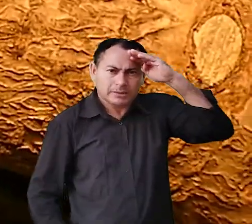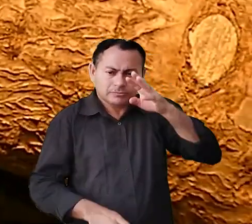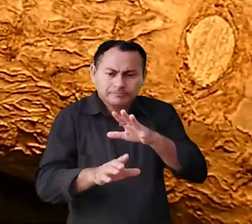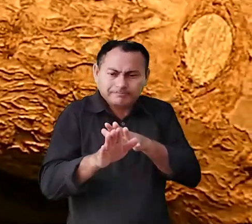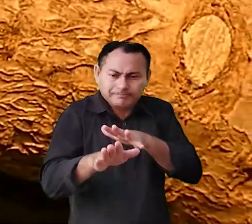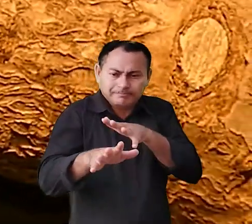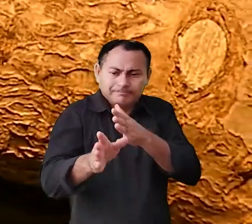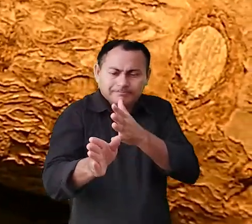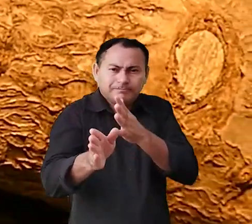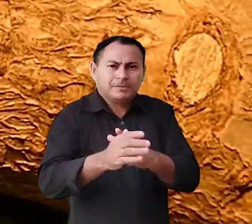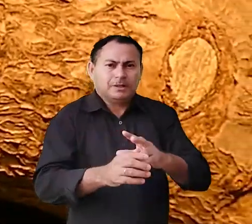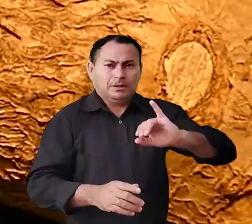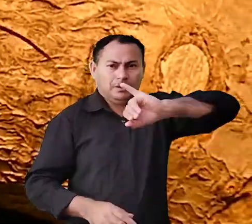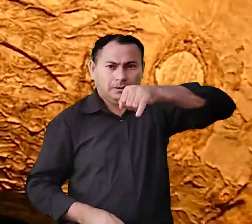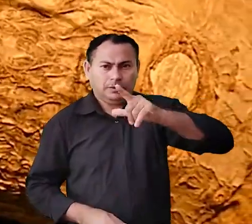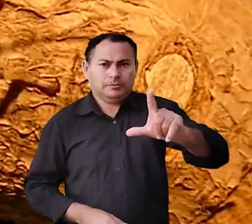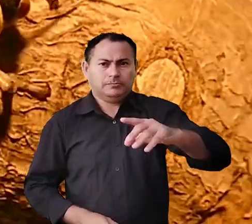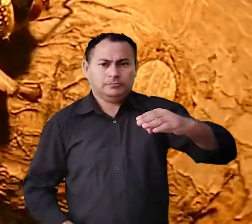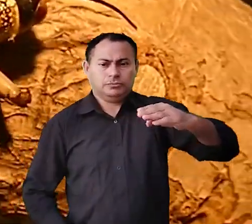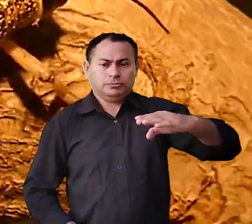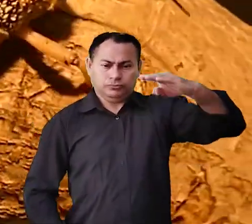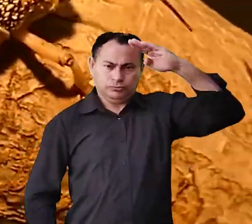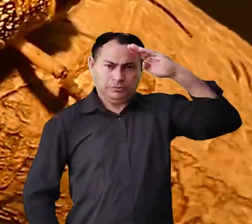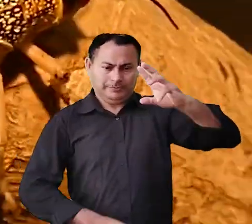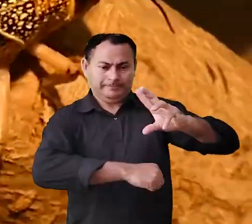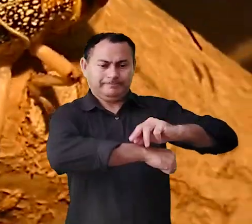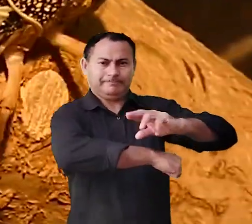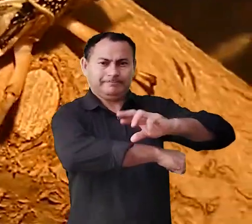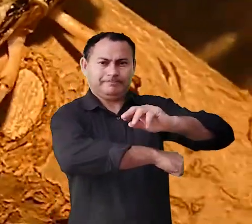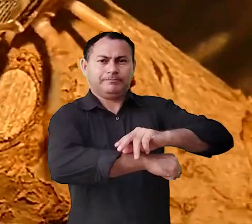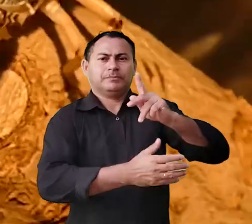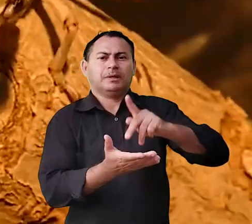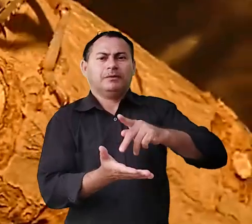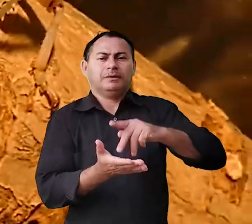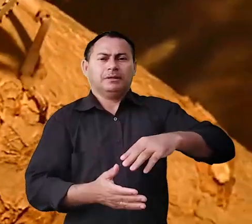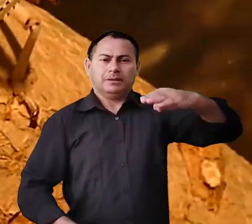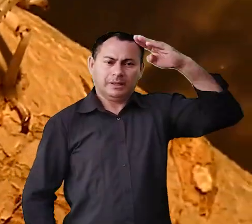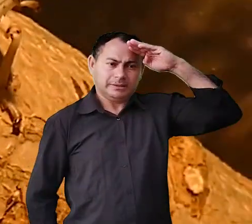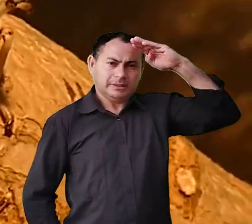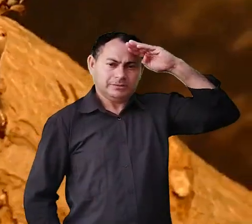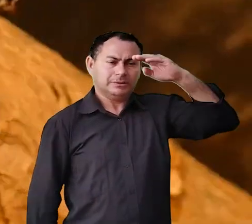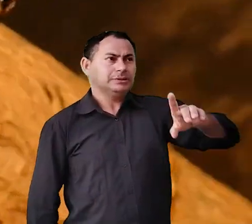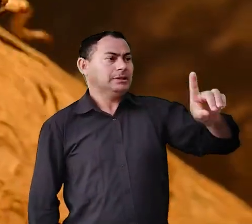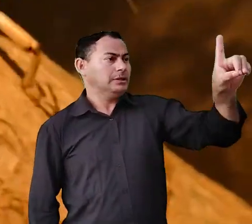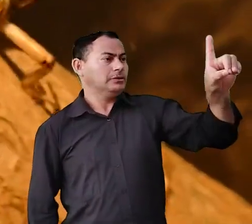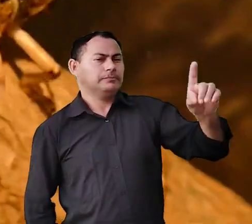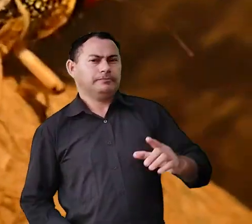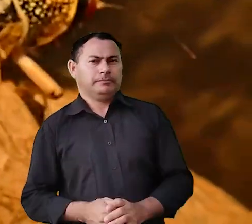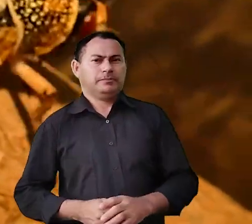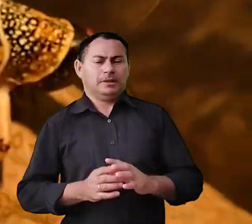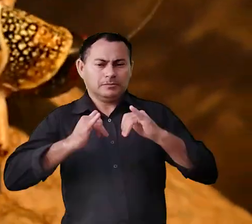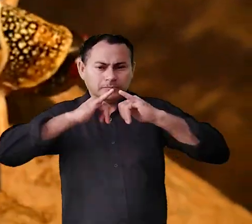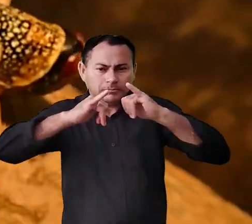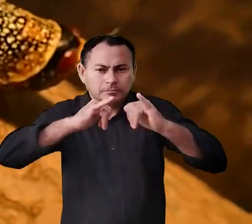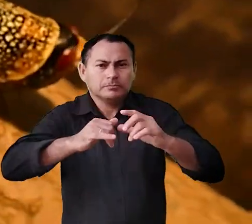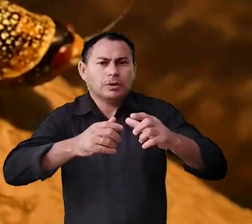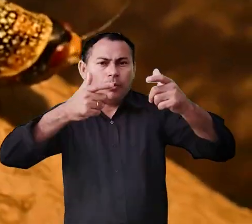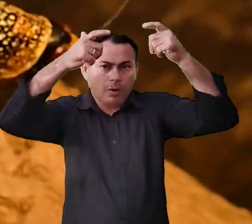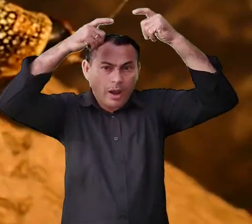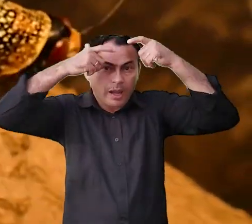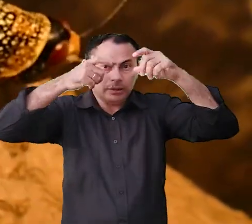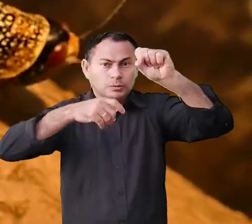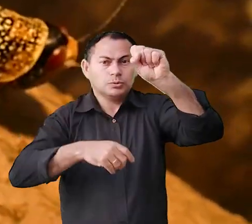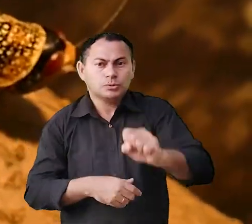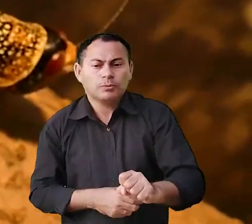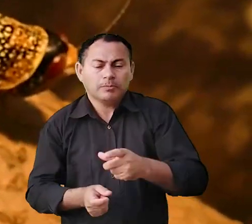um exército? Joel diz que esse exército de gafanhotos, na verdade, é o exército de Deus. Ele está pregando para